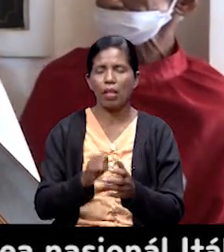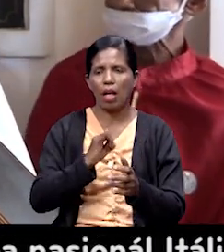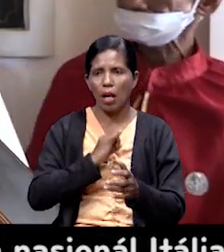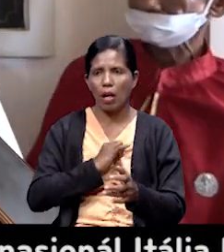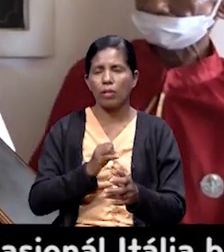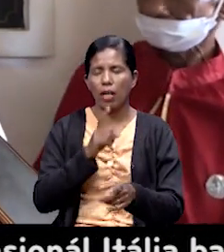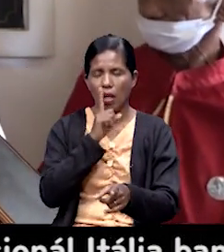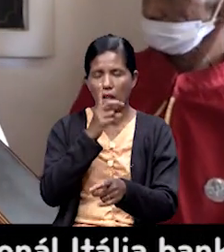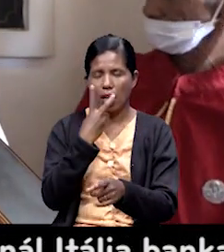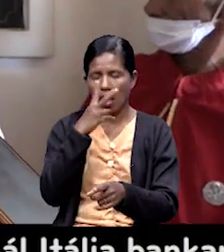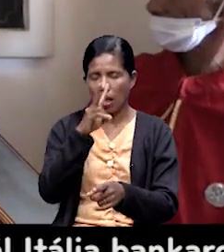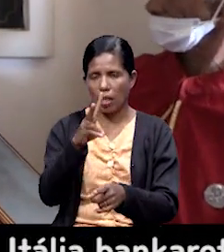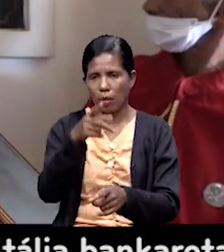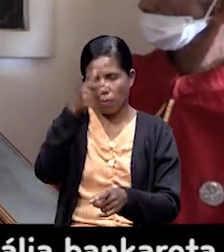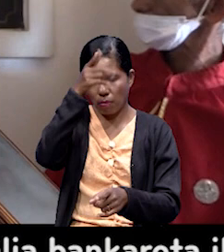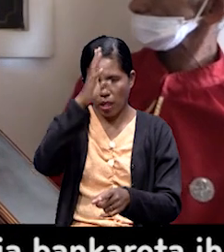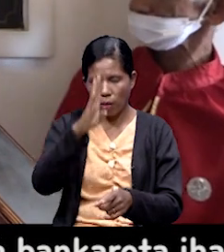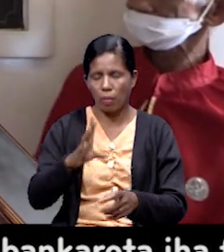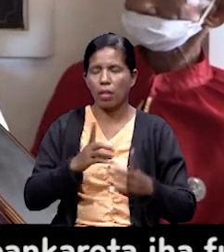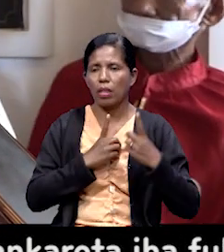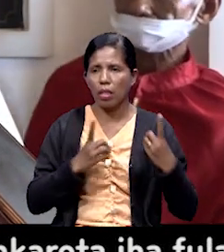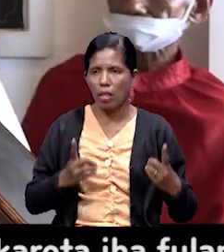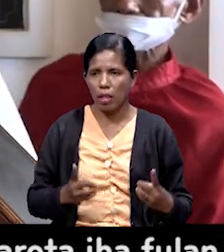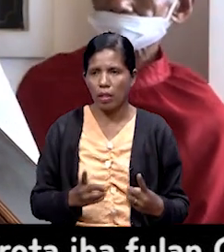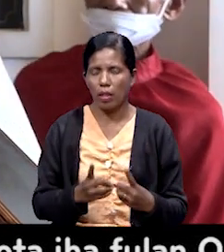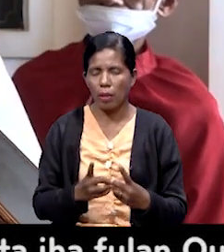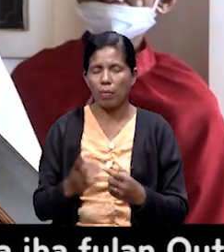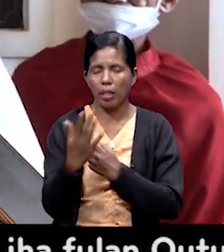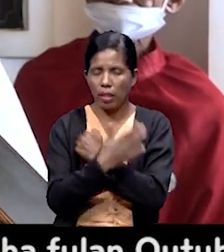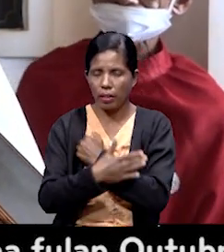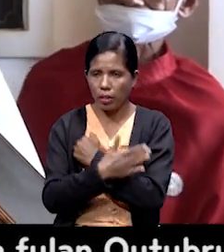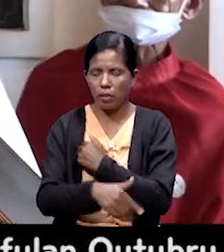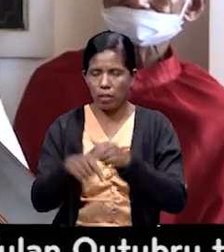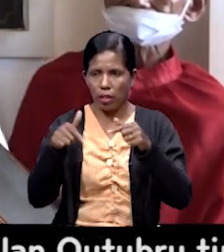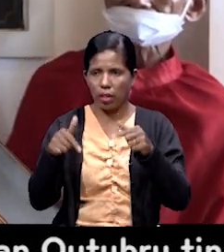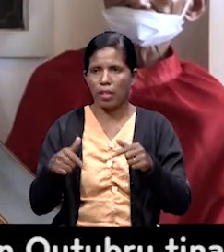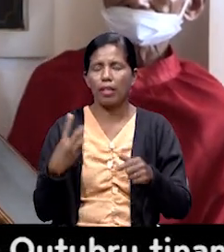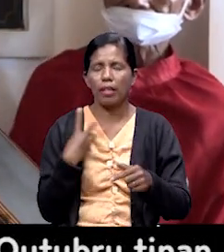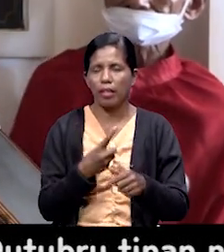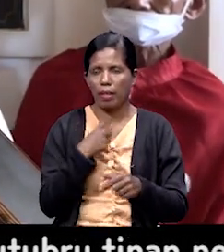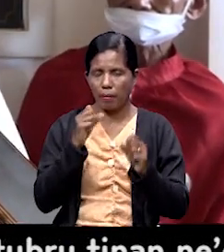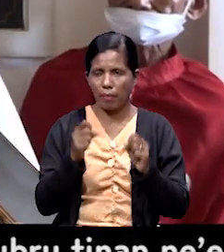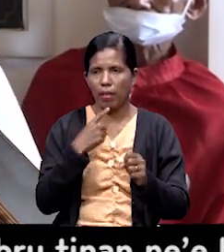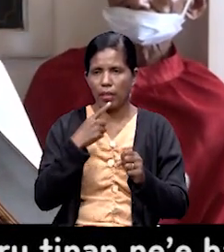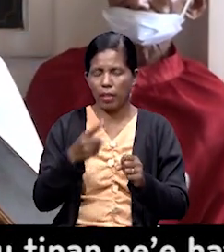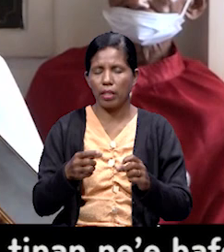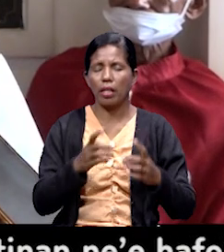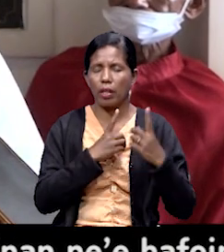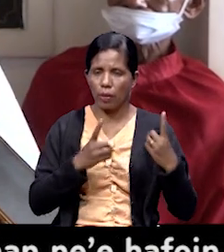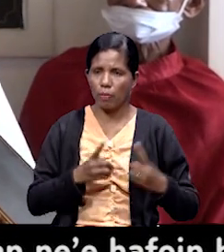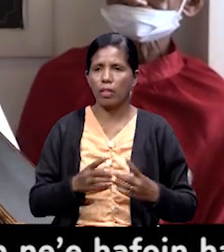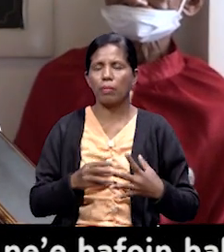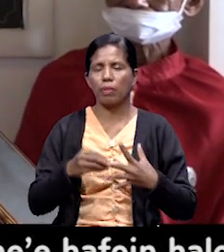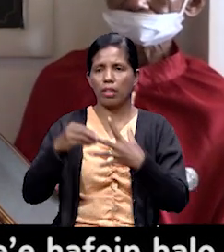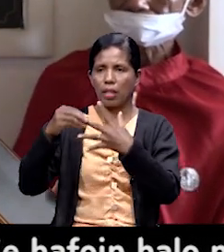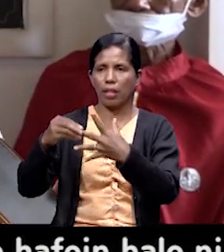hare lolos maroma ini adomi ba rai da ne kreda da ne nei ta de hangata ki adomi spesial tep teves